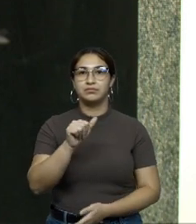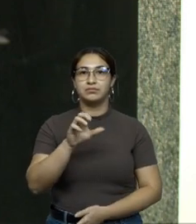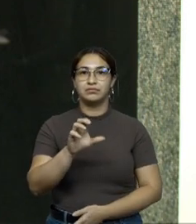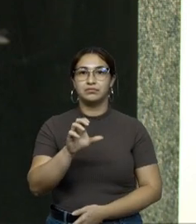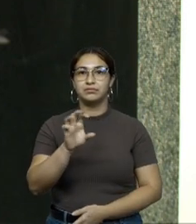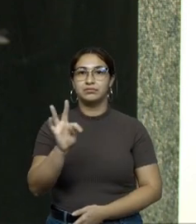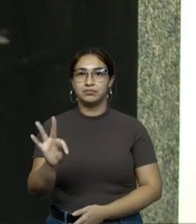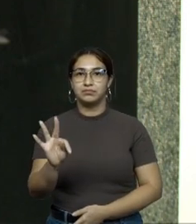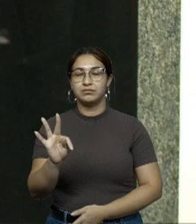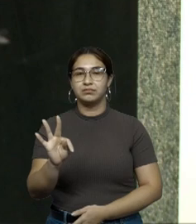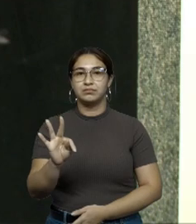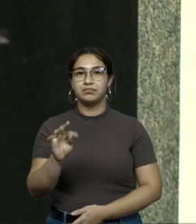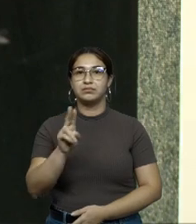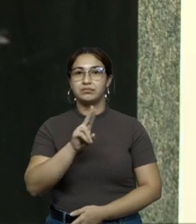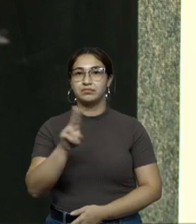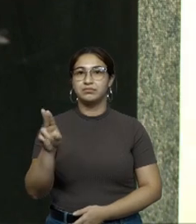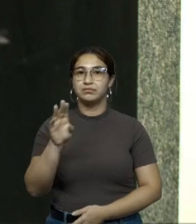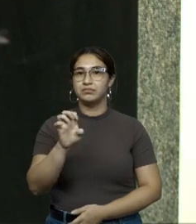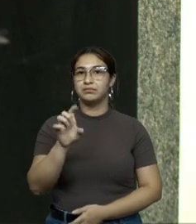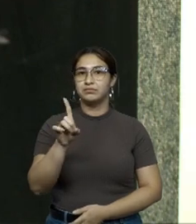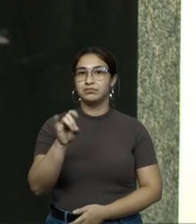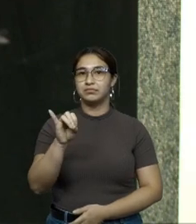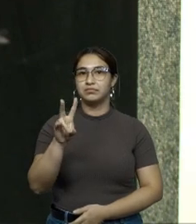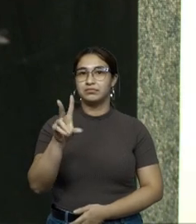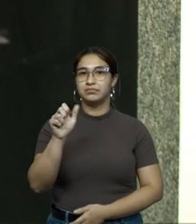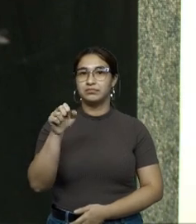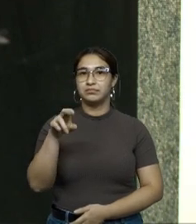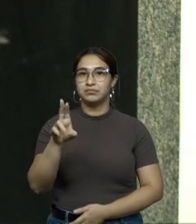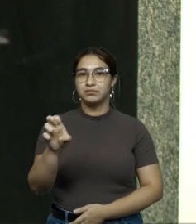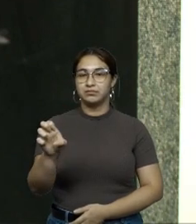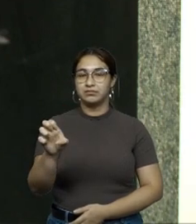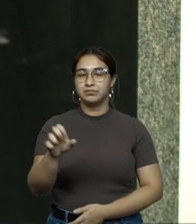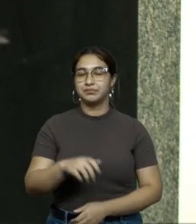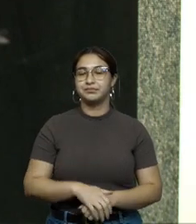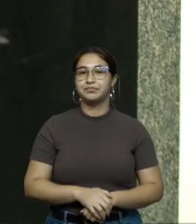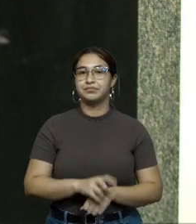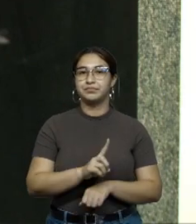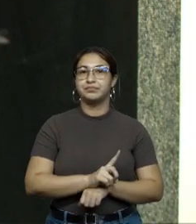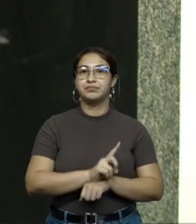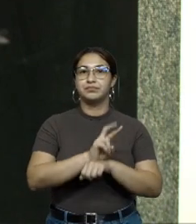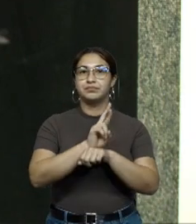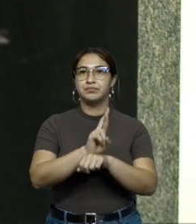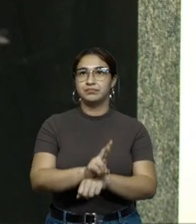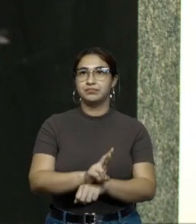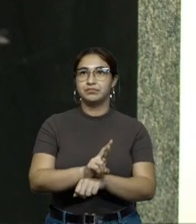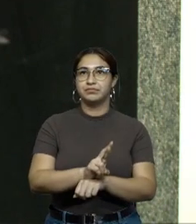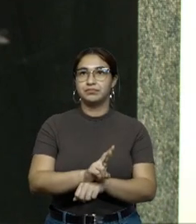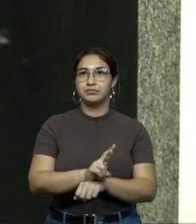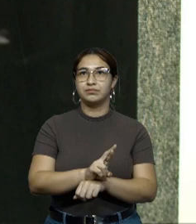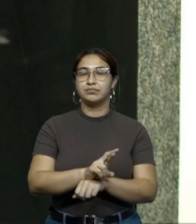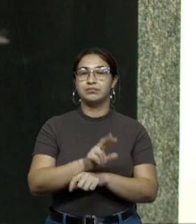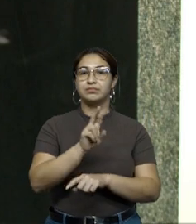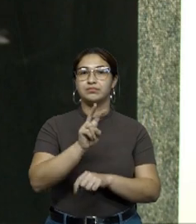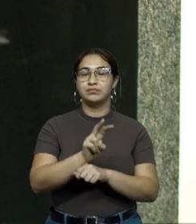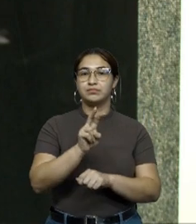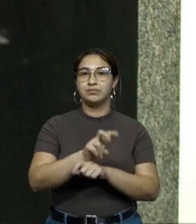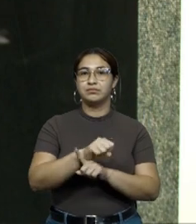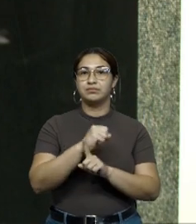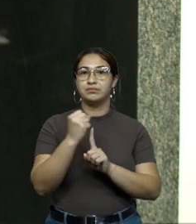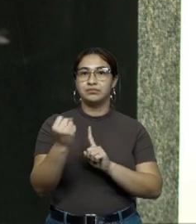elivane seque nos acompanha também de maneira senhor diretor de comunicação social do sinte-sc